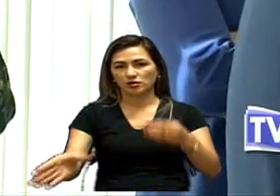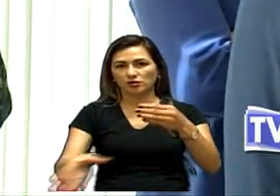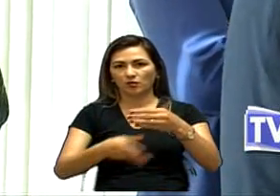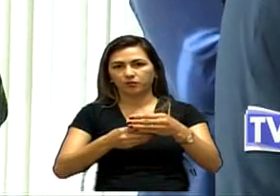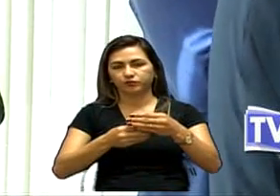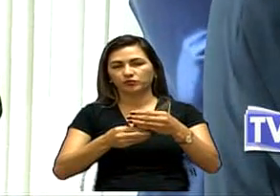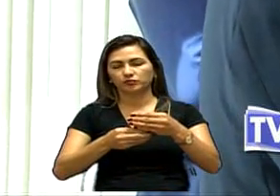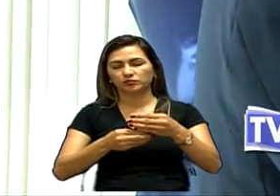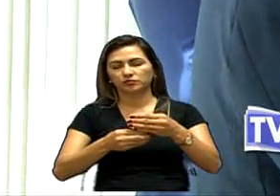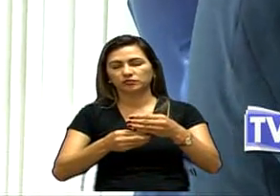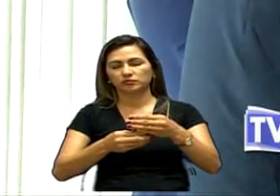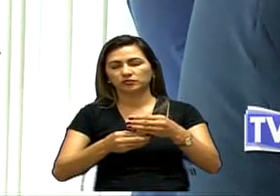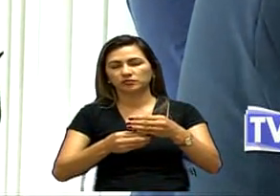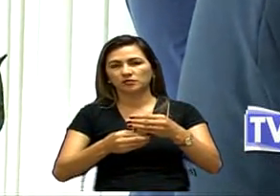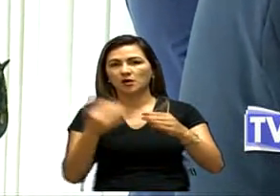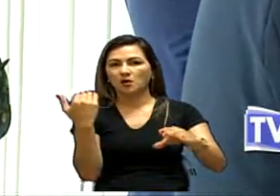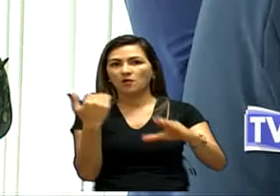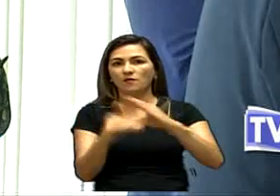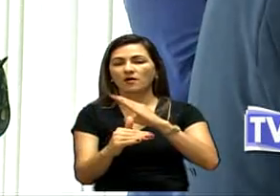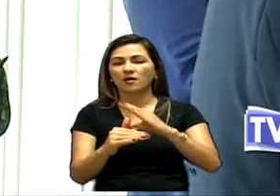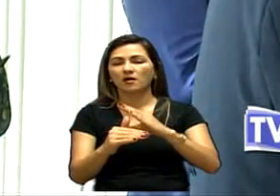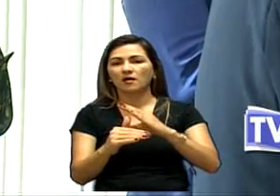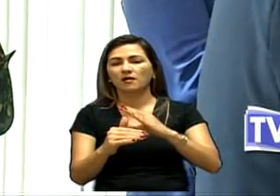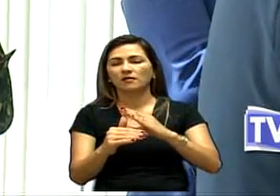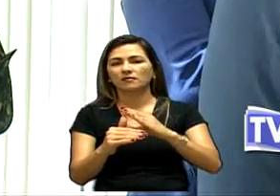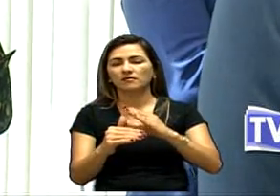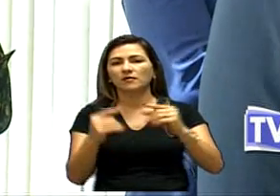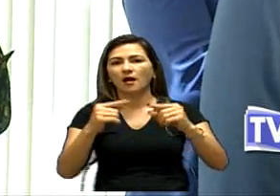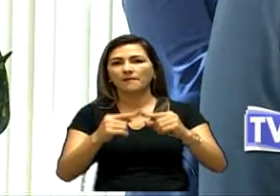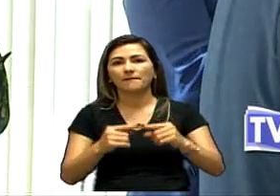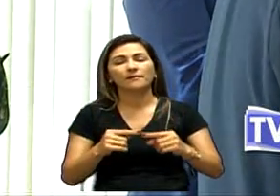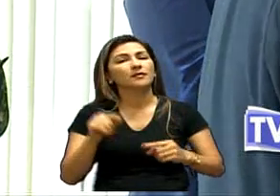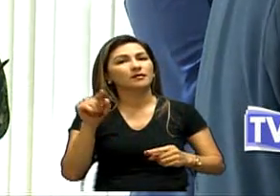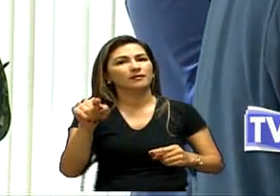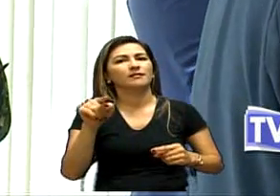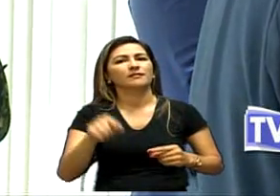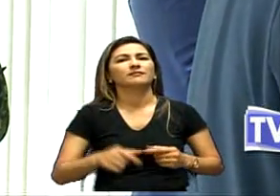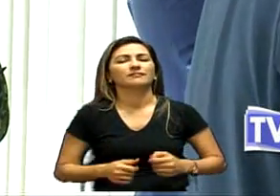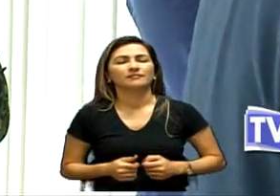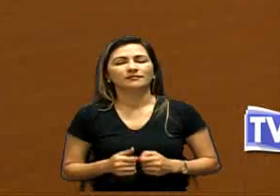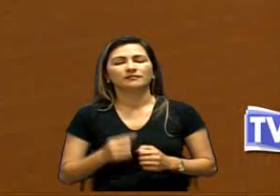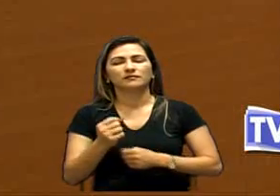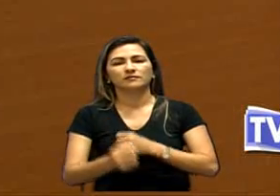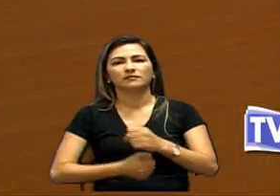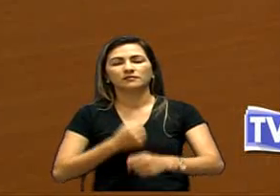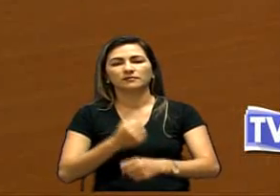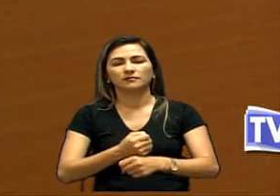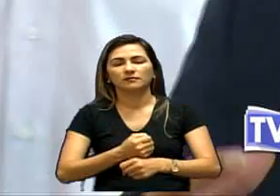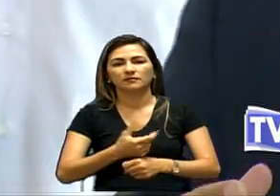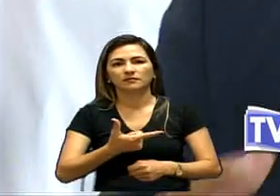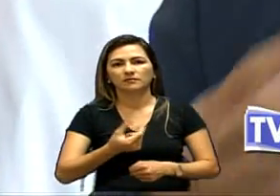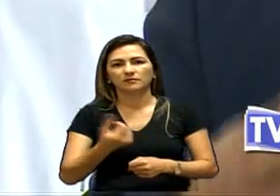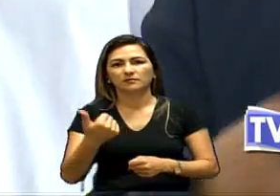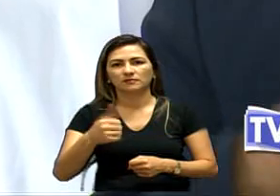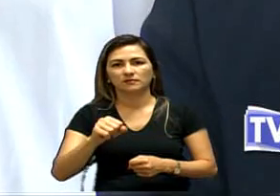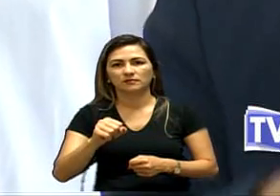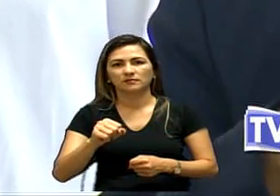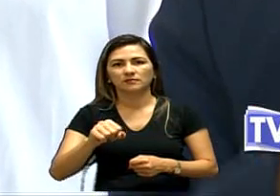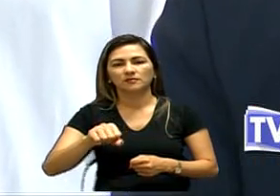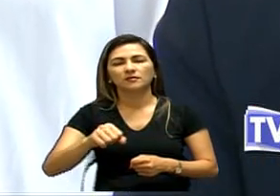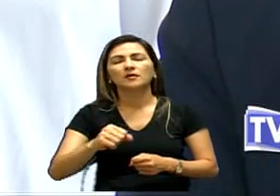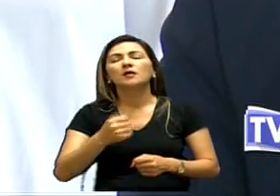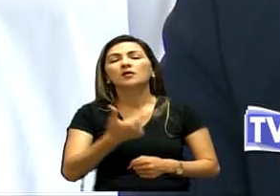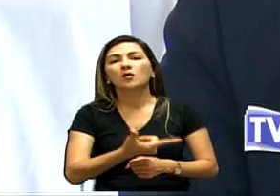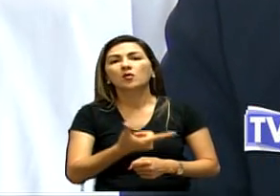os colegas que sentiram no seu coração também mandar, nós vamos realizar ano que vem uma mini Paralimpíadas